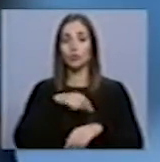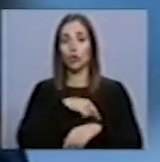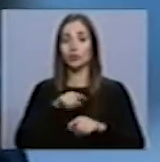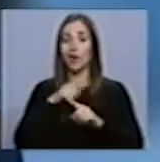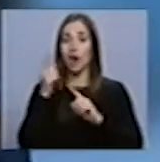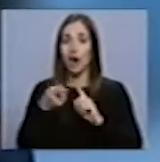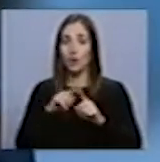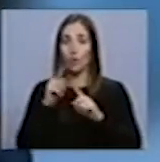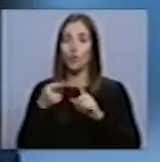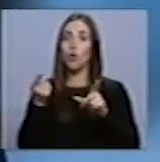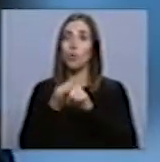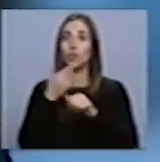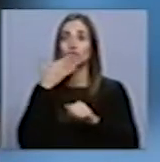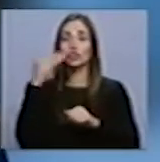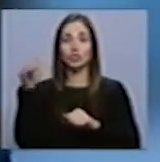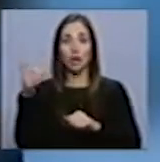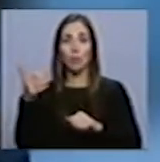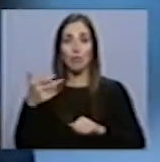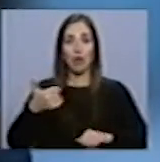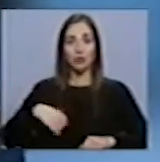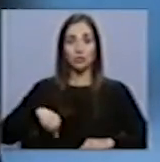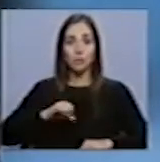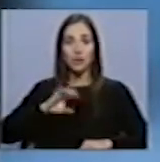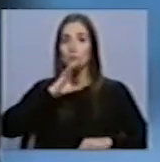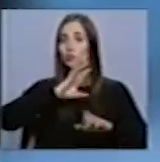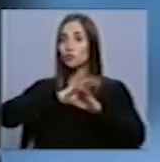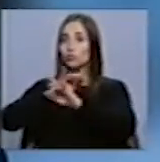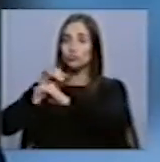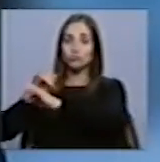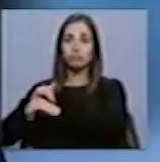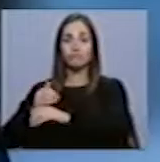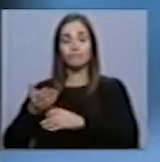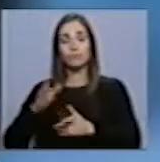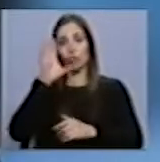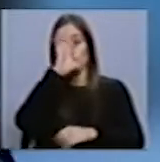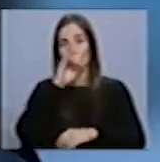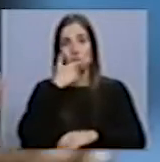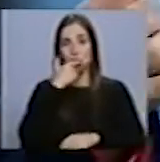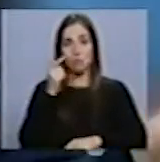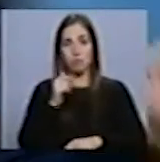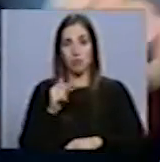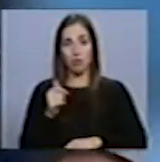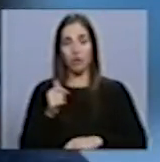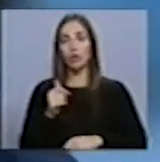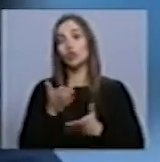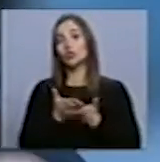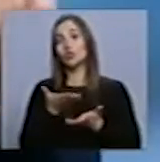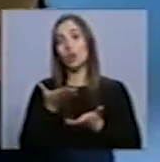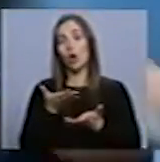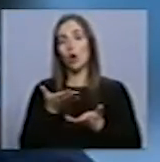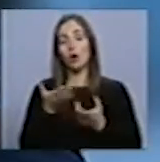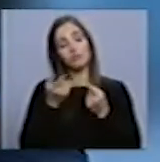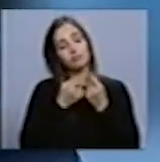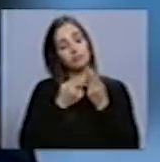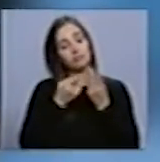anos uma velha vindo de espanha vindo de outros países e portanto o governo não pode ficar apenas e só por estas medidas de